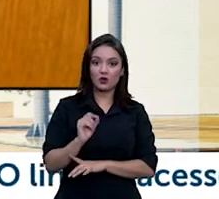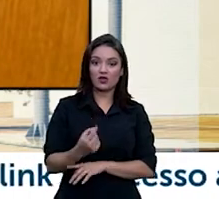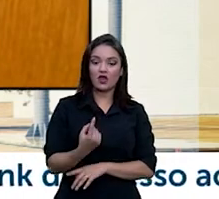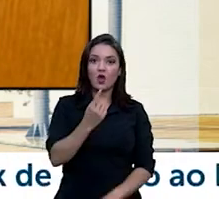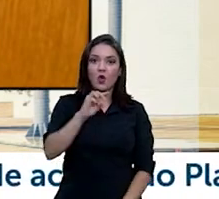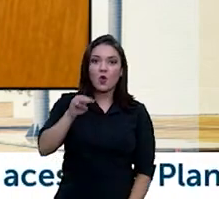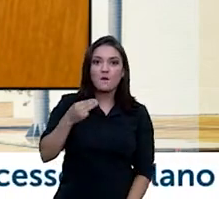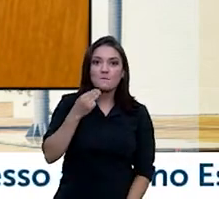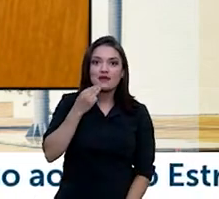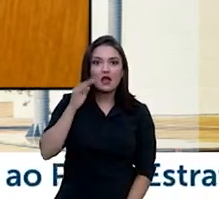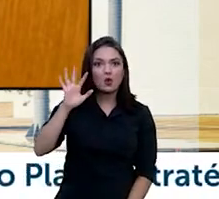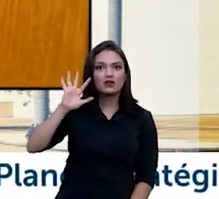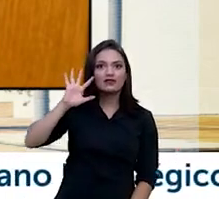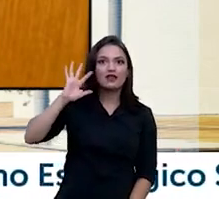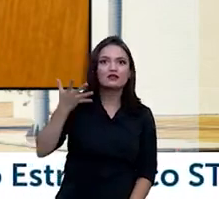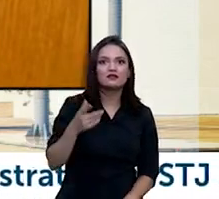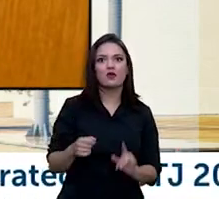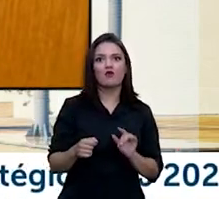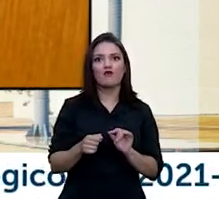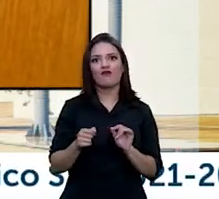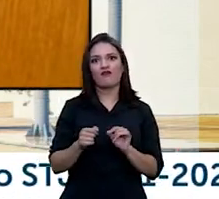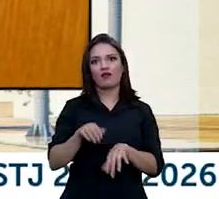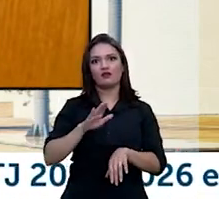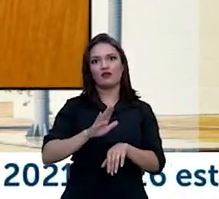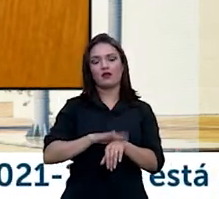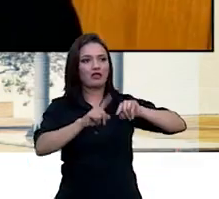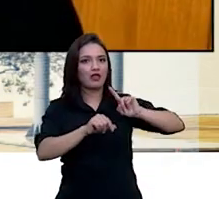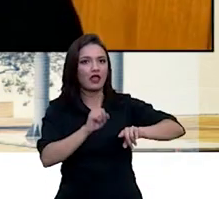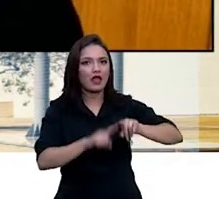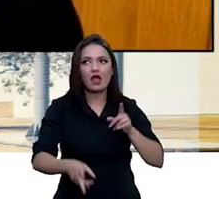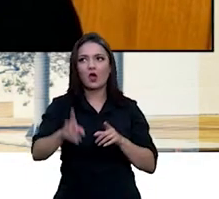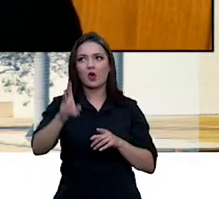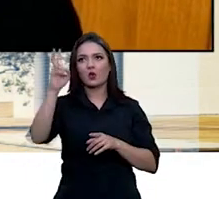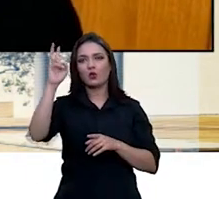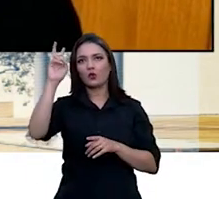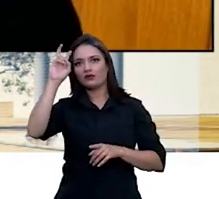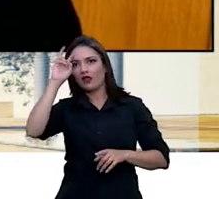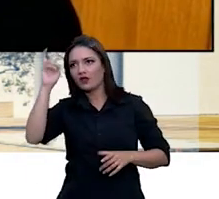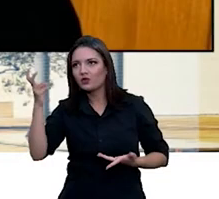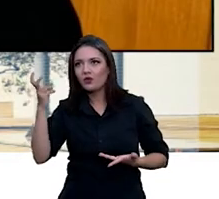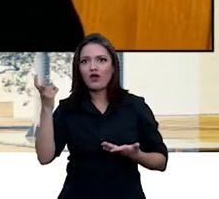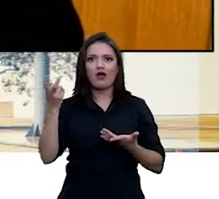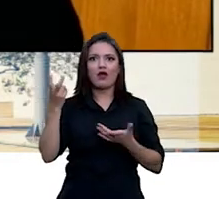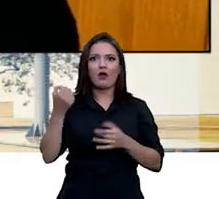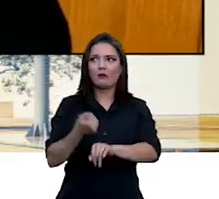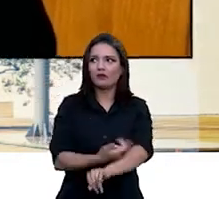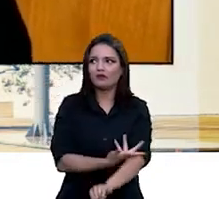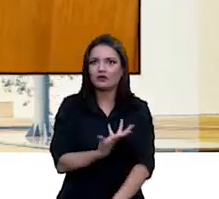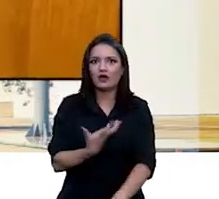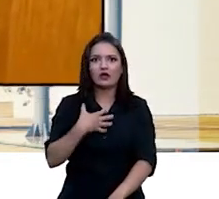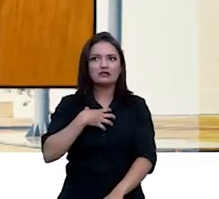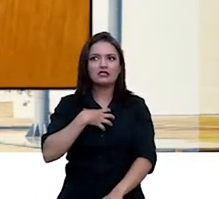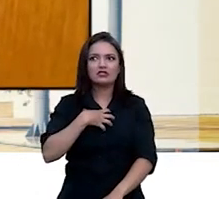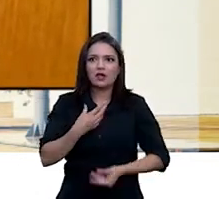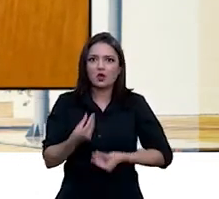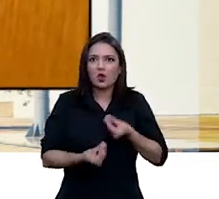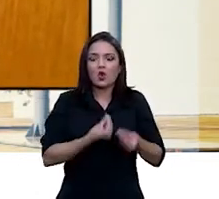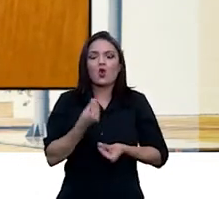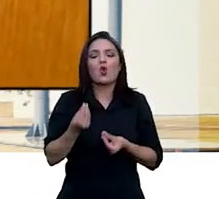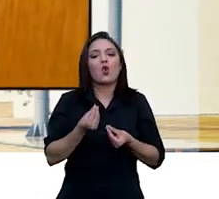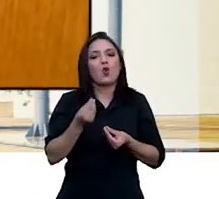na prática a importância da adoção de medidas estratégicas mostramos que o STJ se reinventou